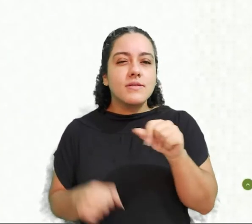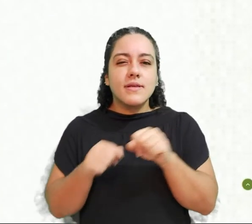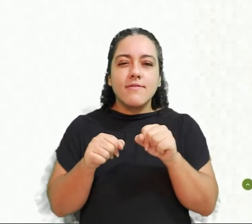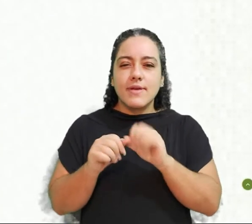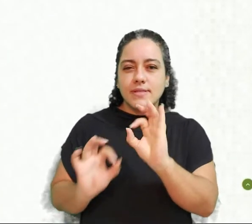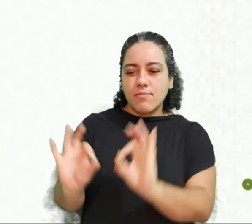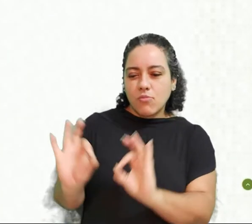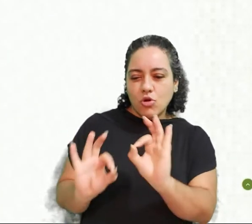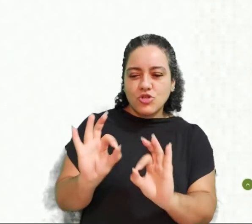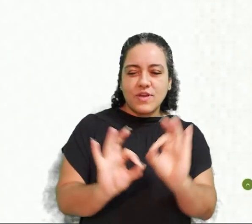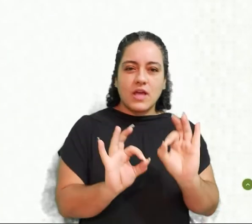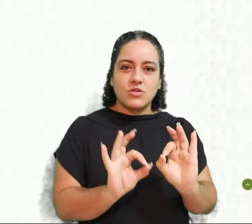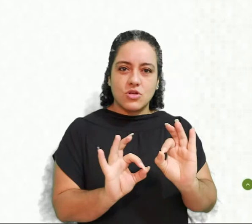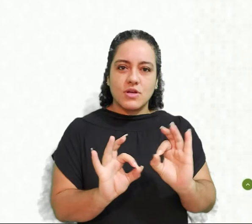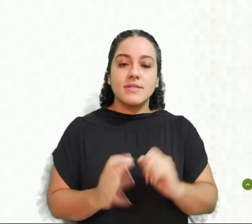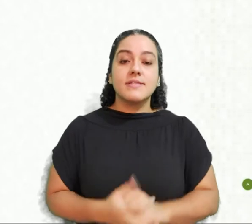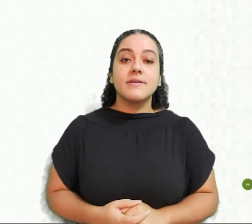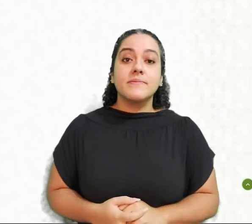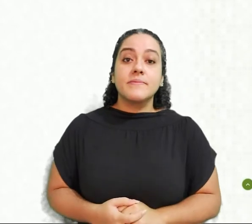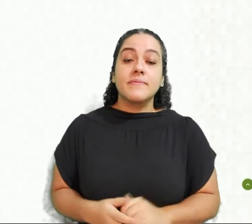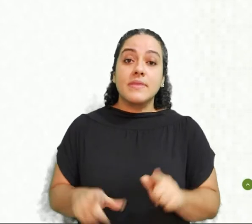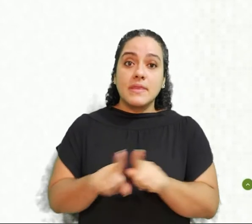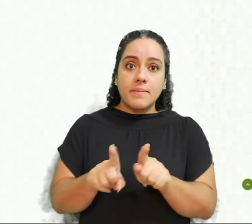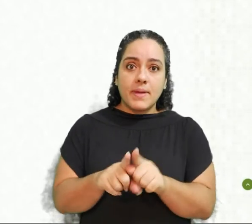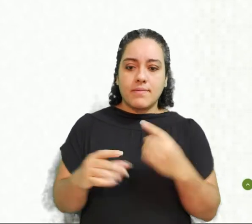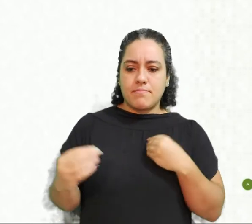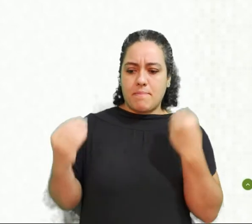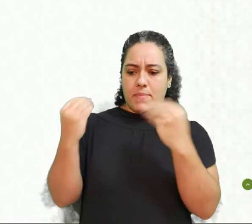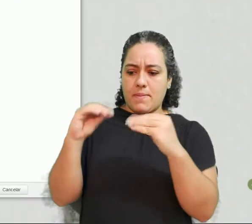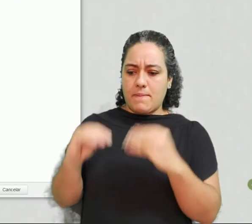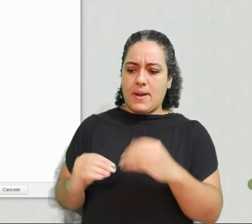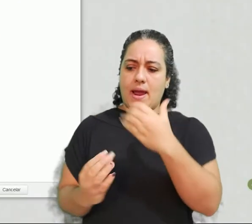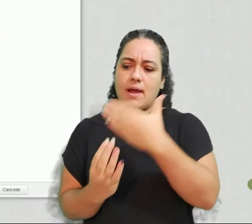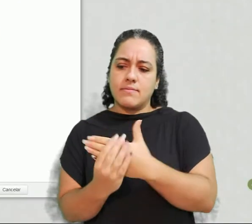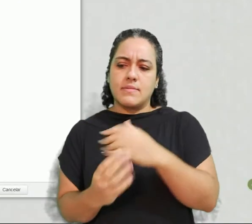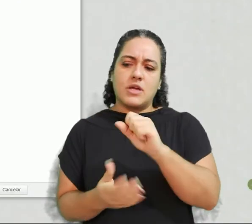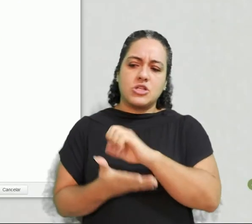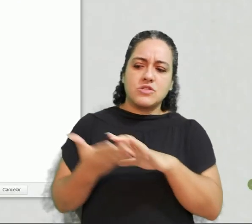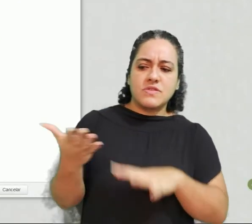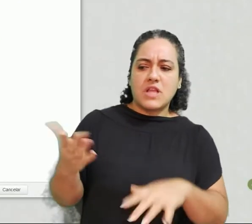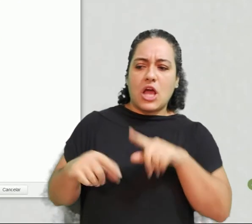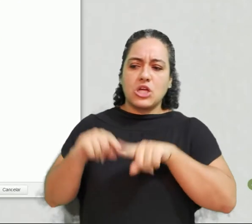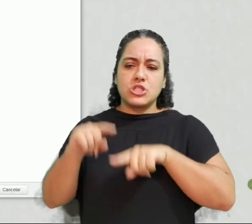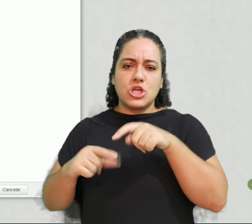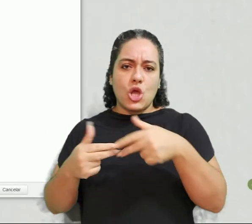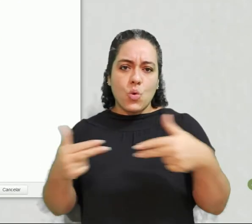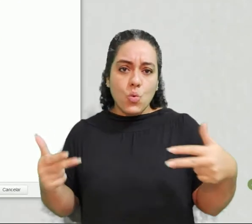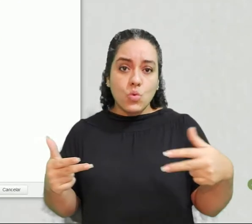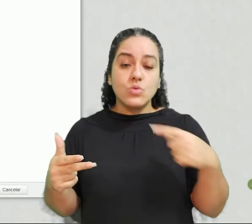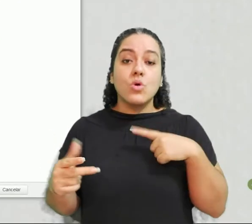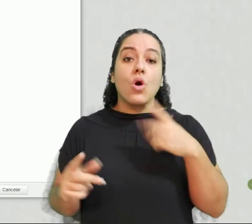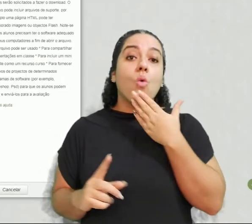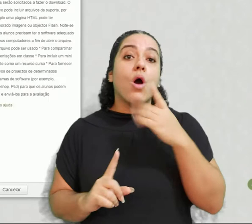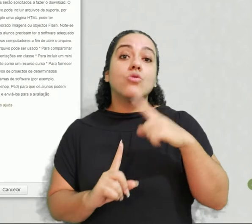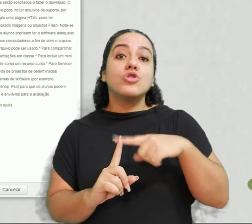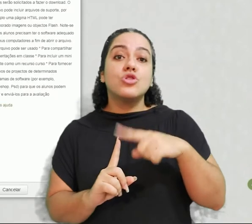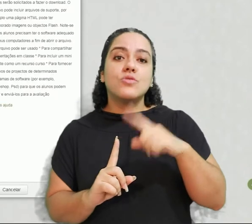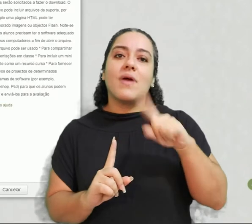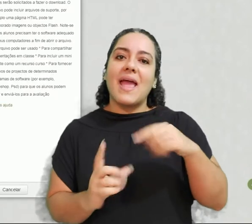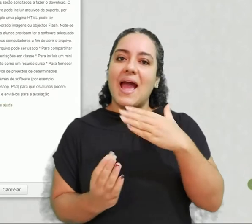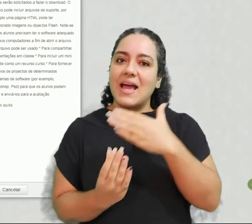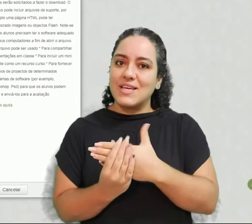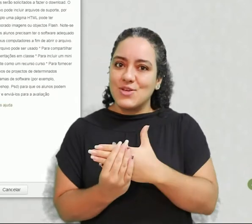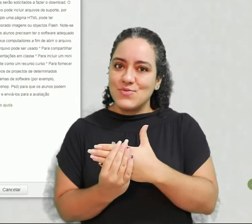fazer modificações nela ao clicar aqui em adicionar atividade ou recurso nós vamos inserir aqui o recurso do tipo